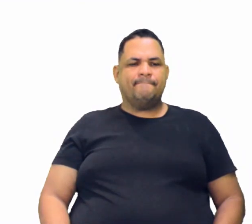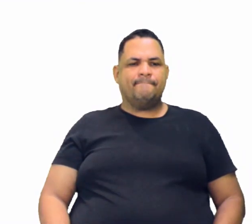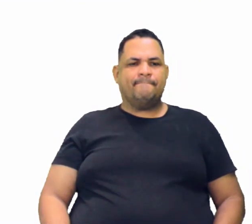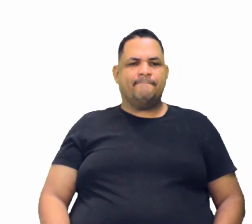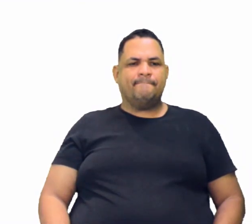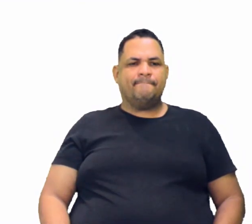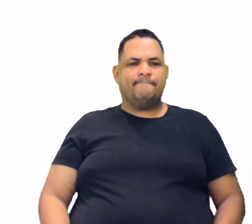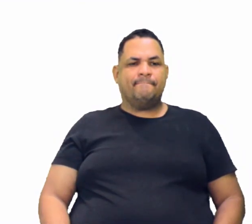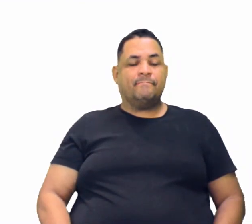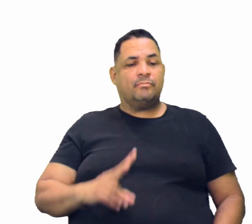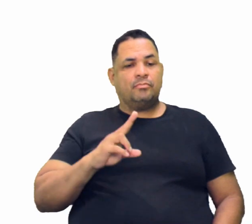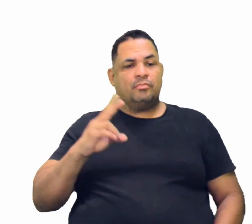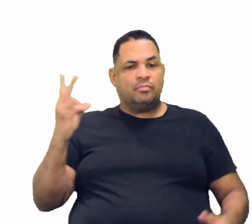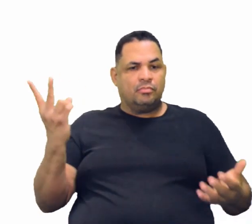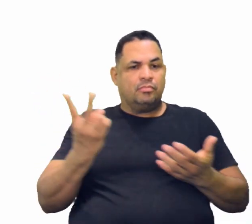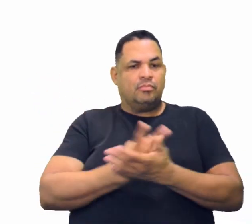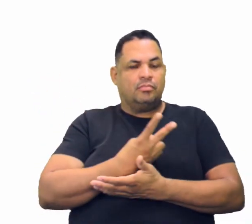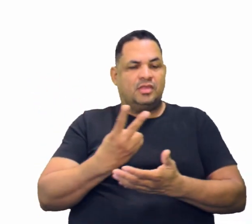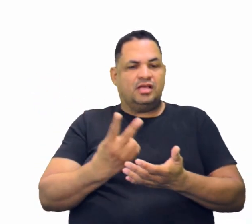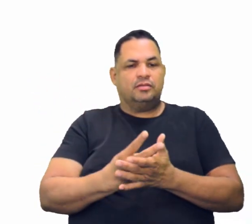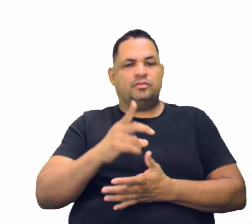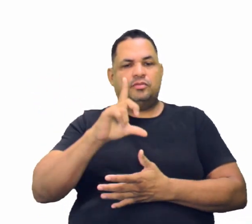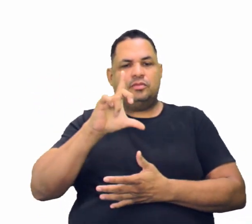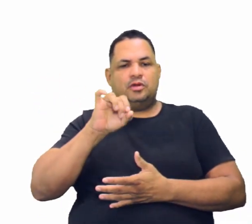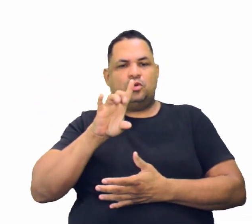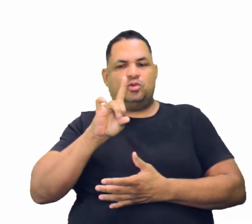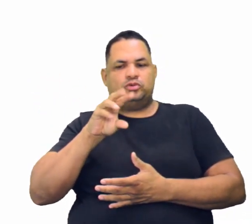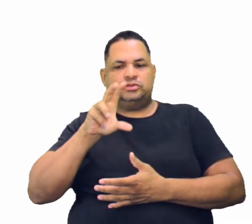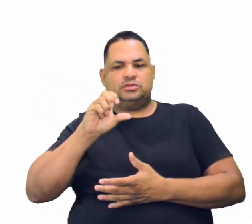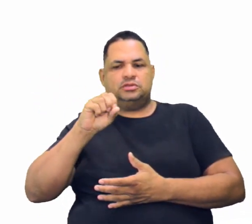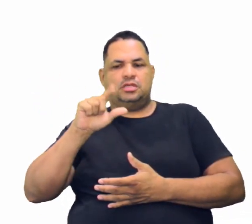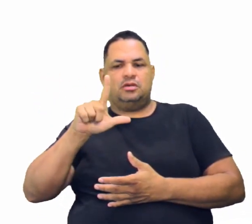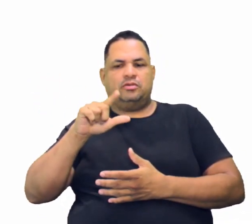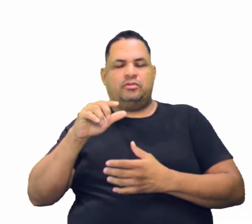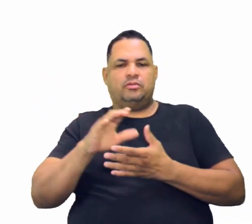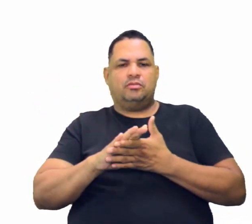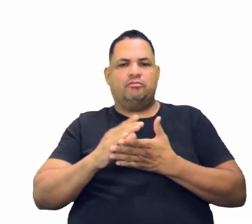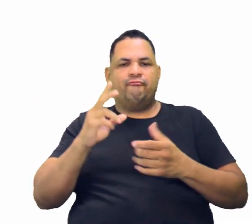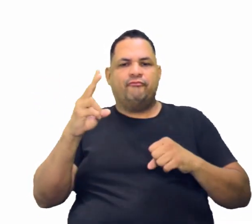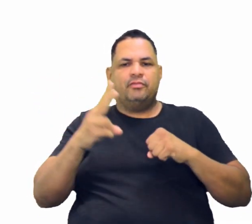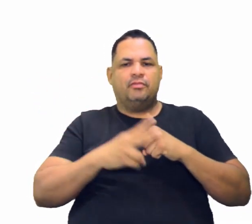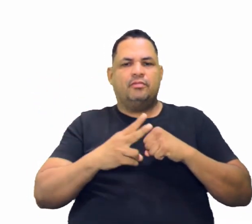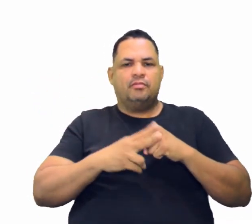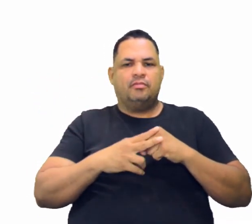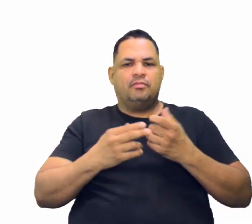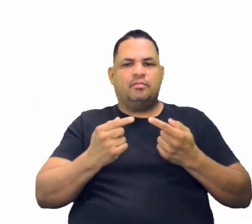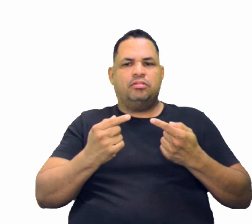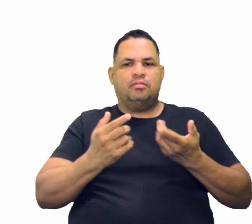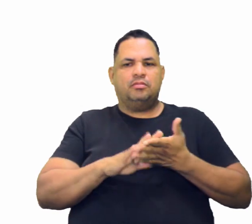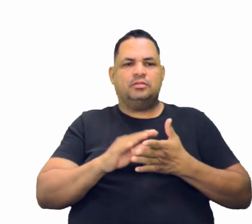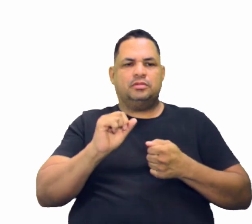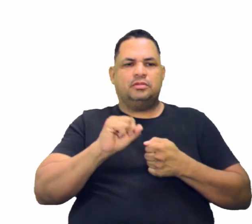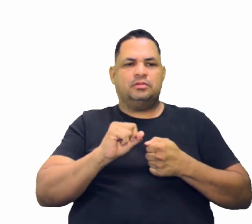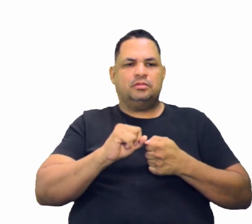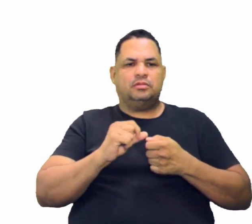O mesmo acontece na locução verbal, quando o verbo fazer é associado a outro na indicação de